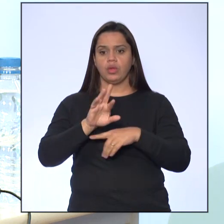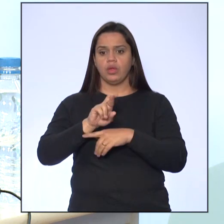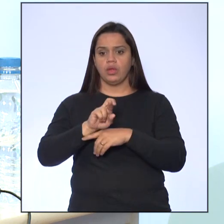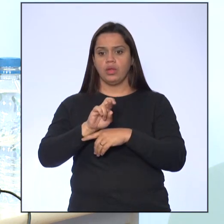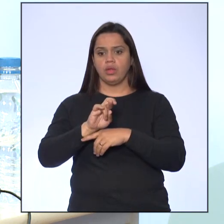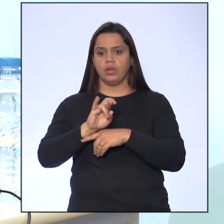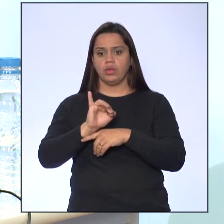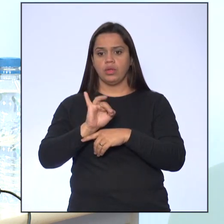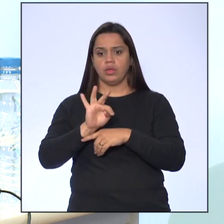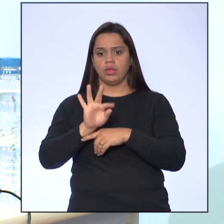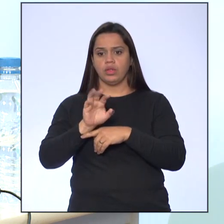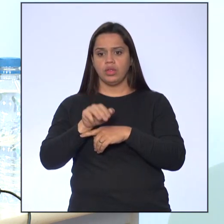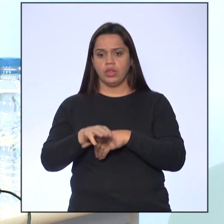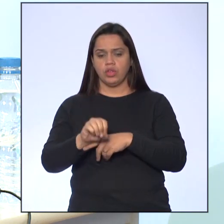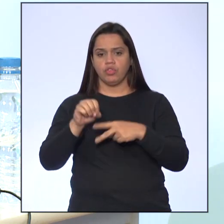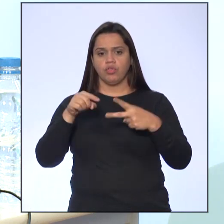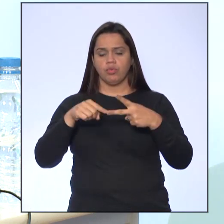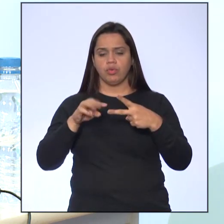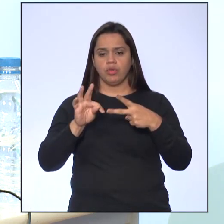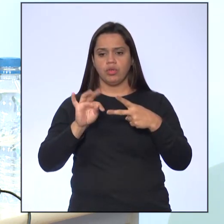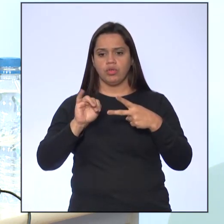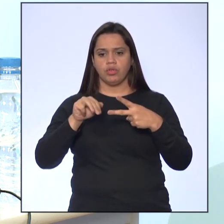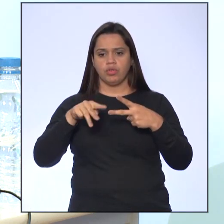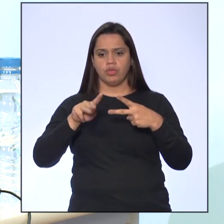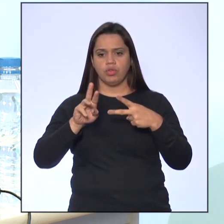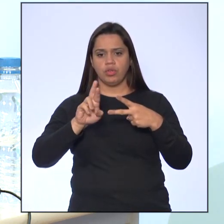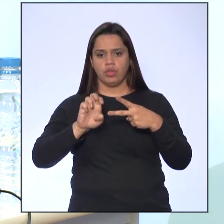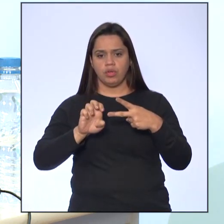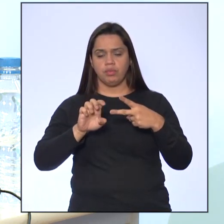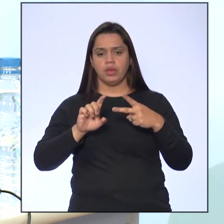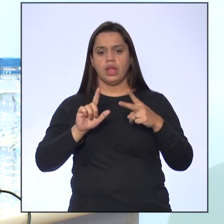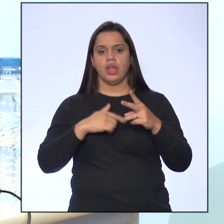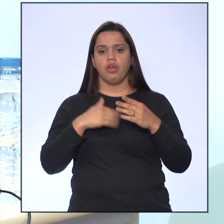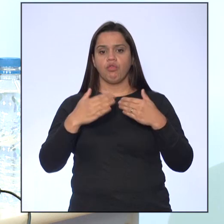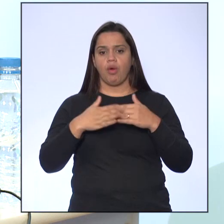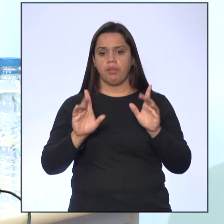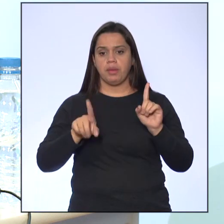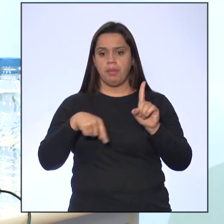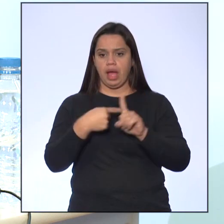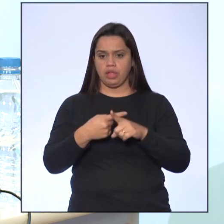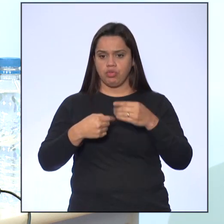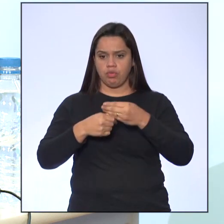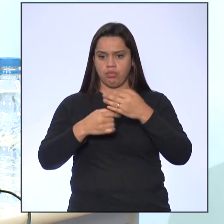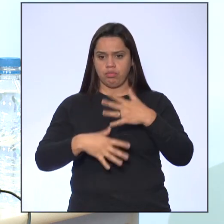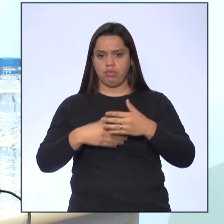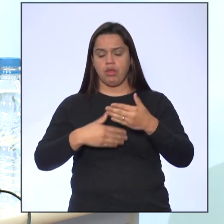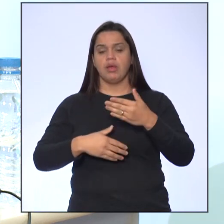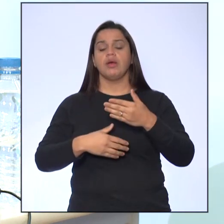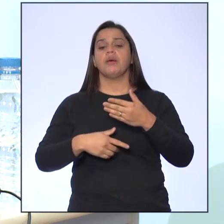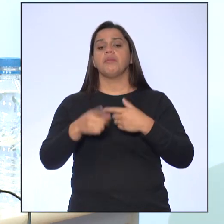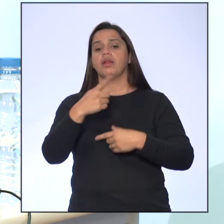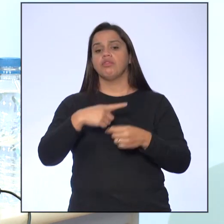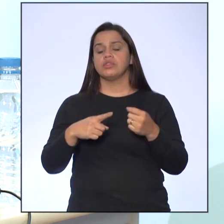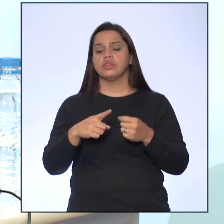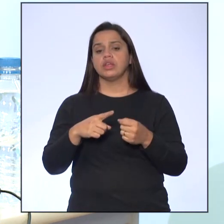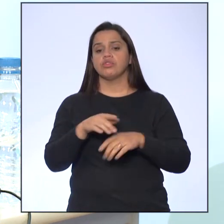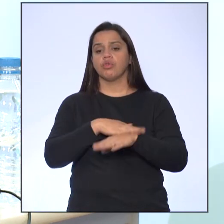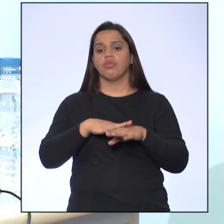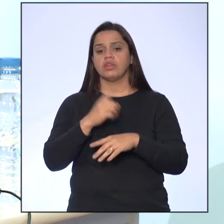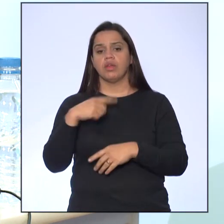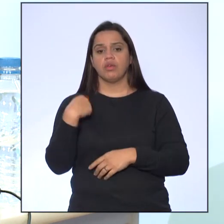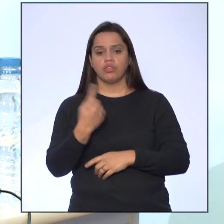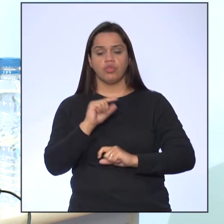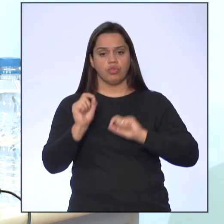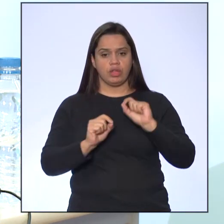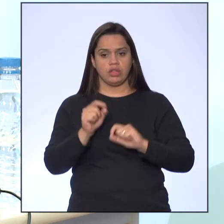timbres. Nossa aula já está quase chegando ao fim, tá? Eu vou abrir mais um chat para vocês conversarem com a gente. Se vocês conhecem